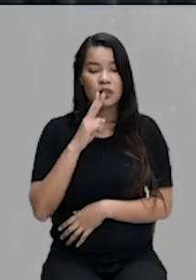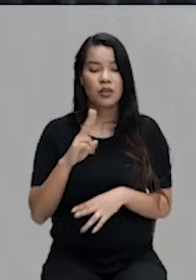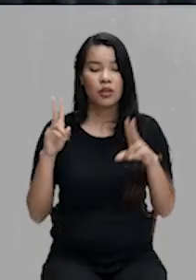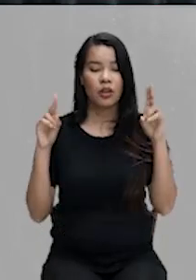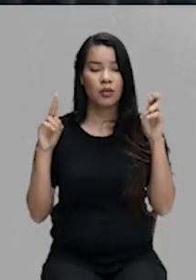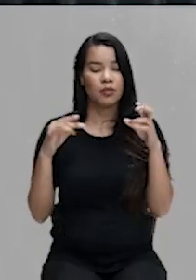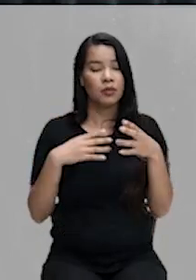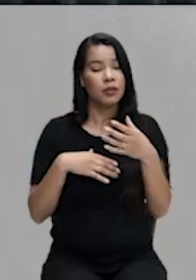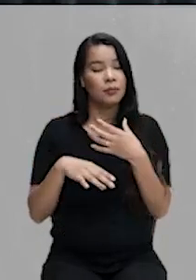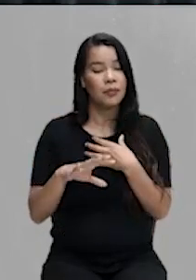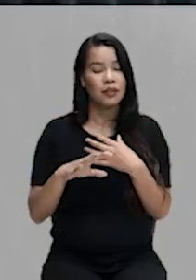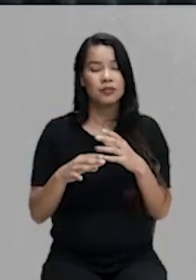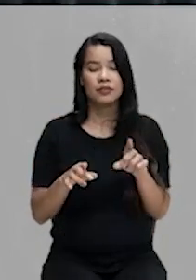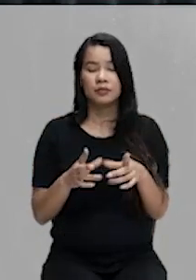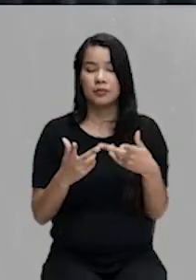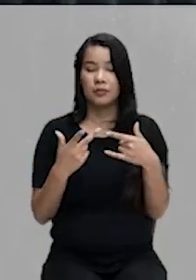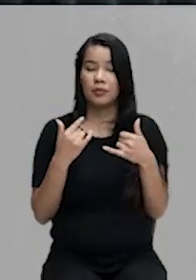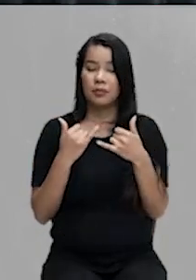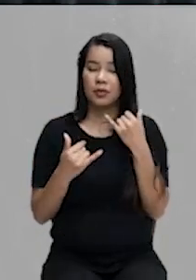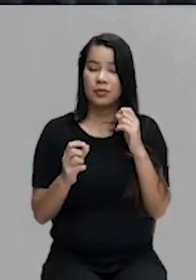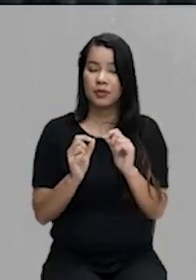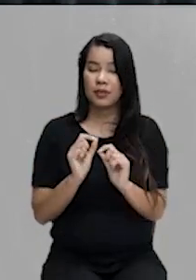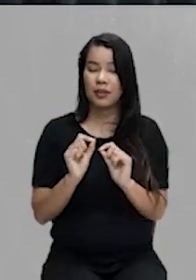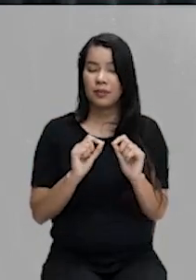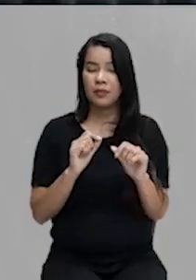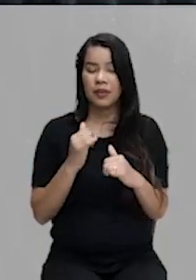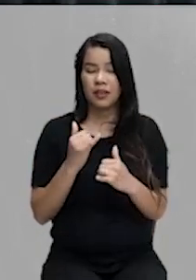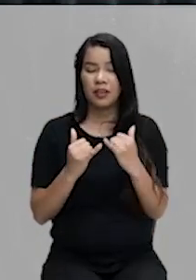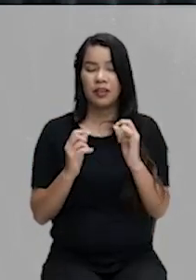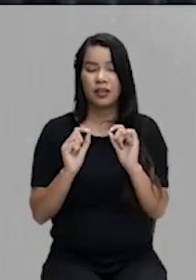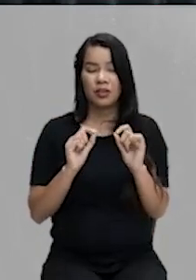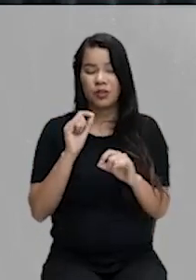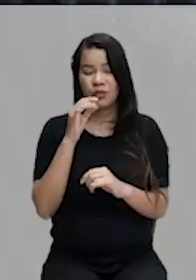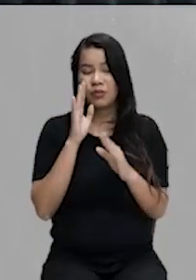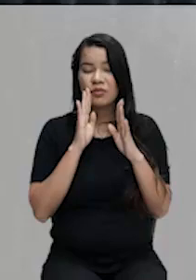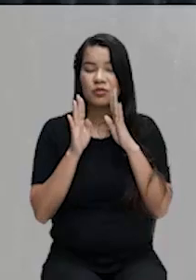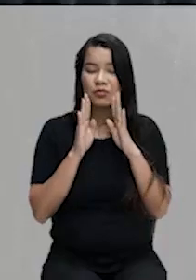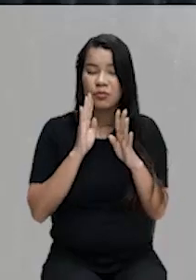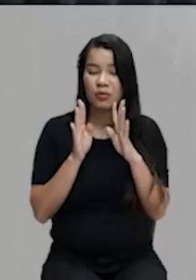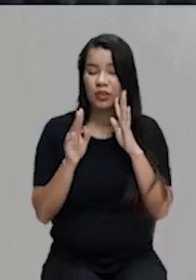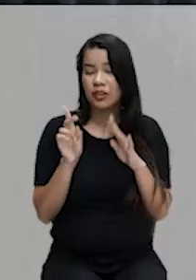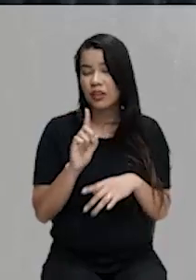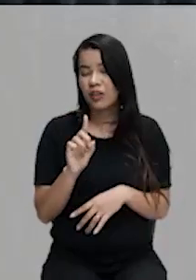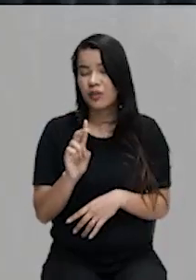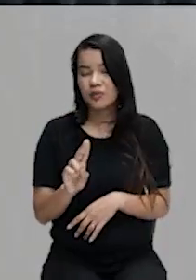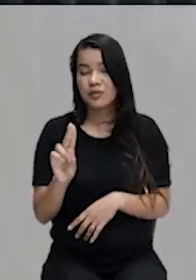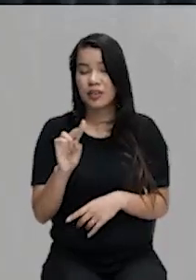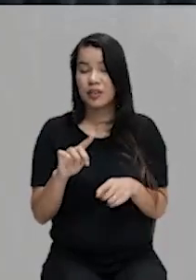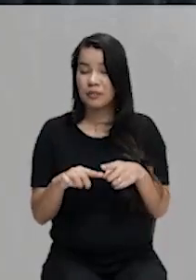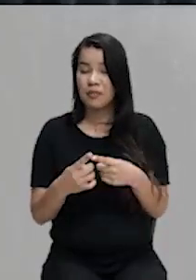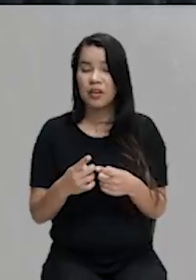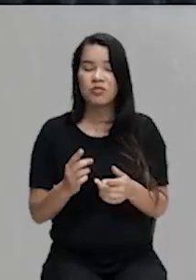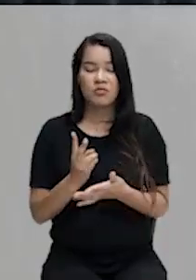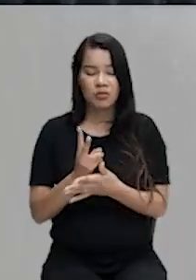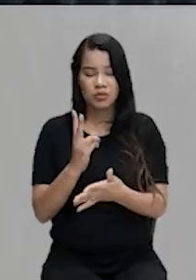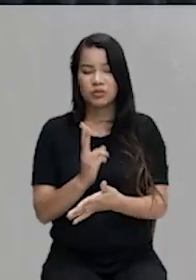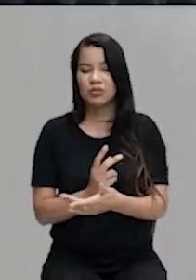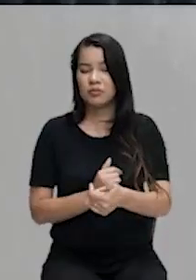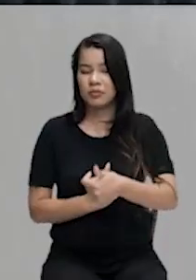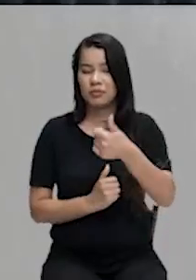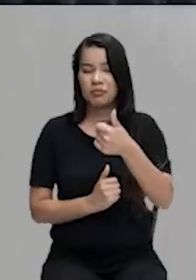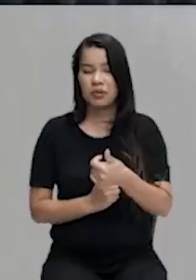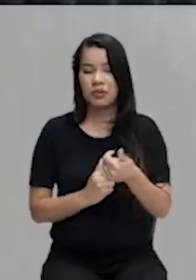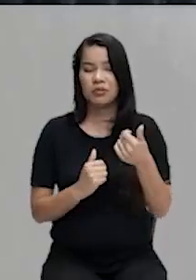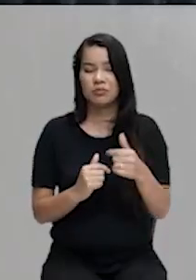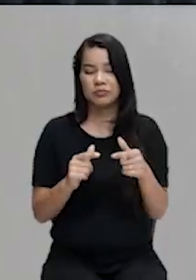a dia. E, embora pareça que o Facebook caiu em desuso, ele ainda alcança o primeiro lugar. Ele ainda